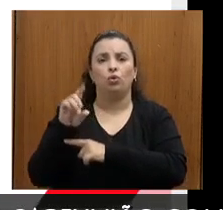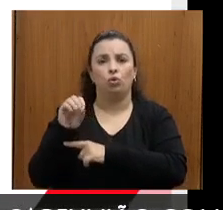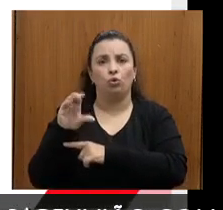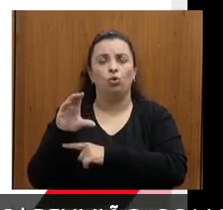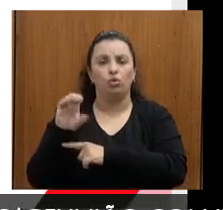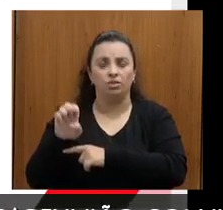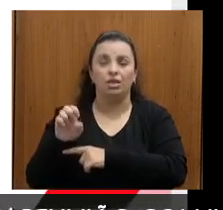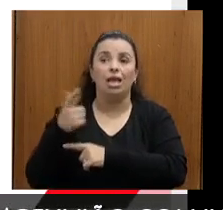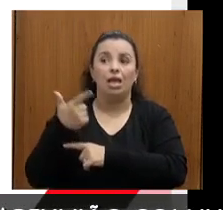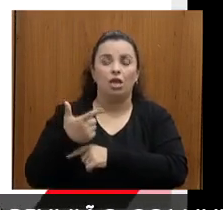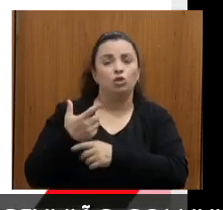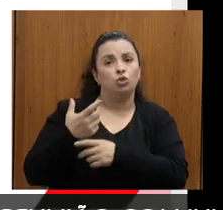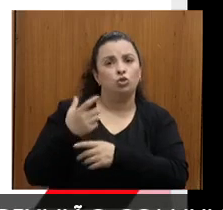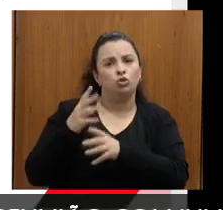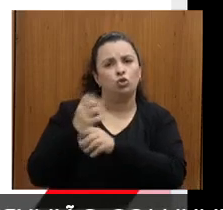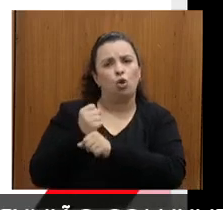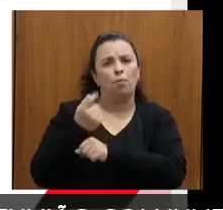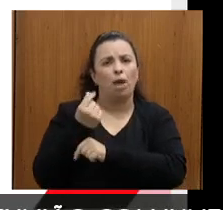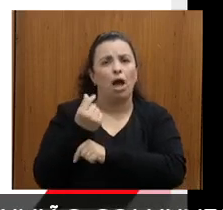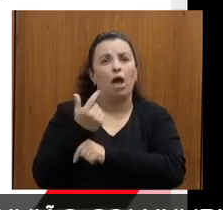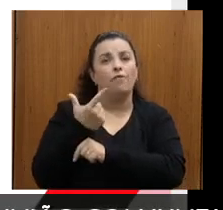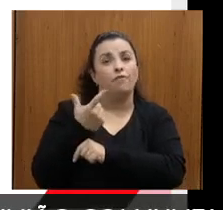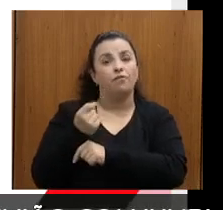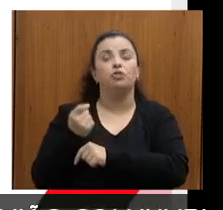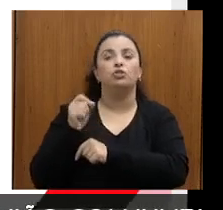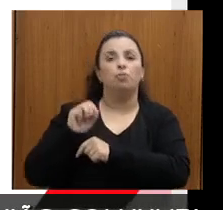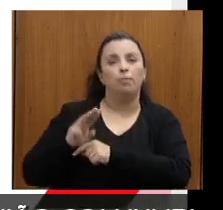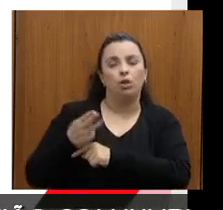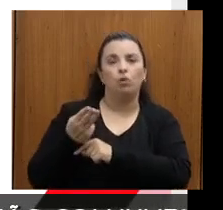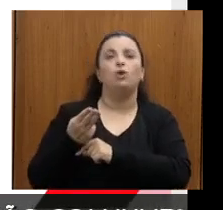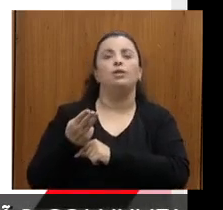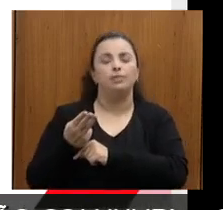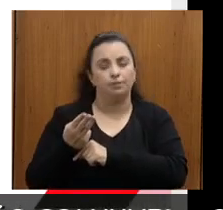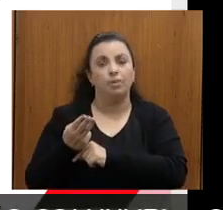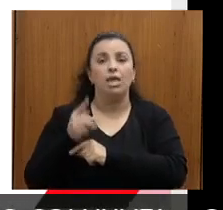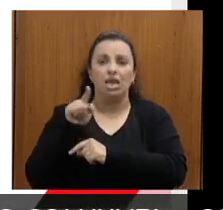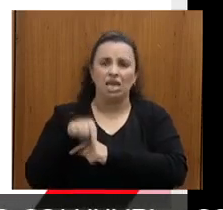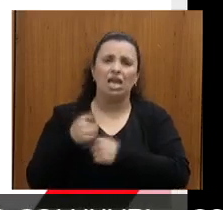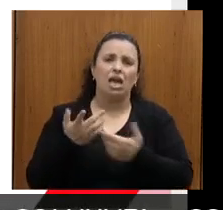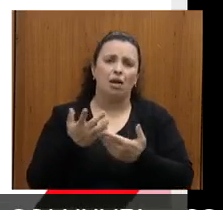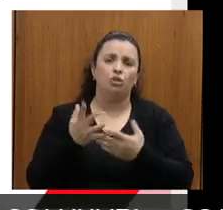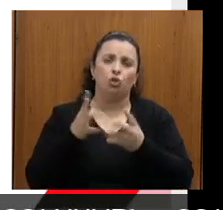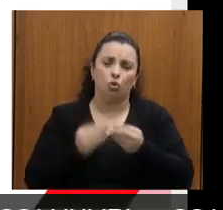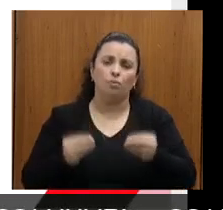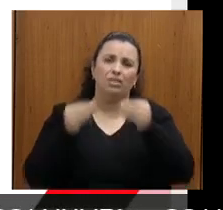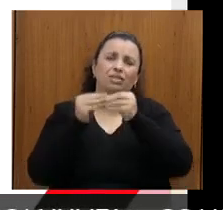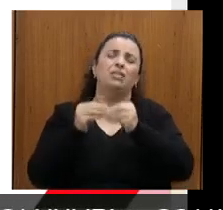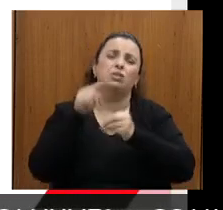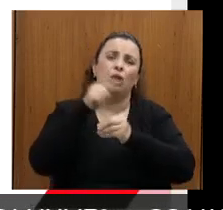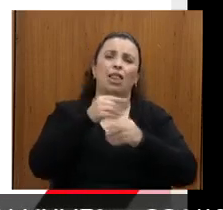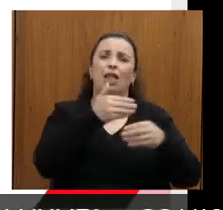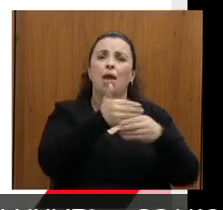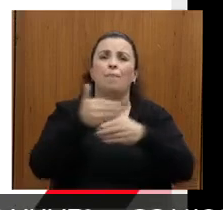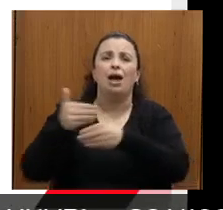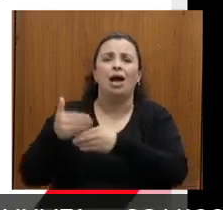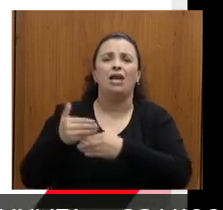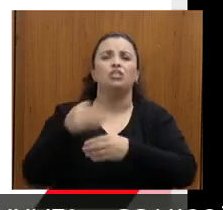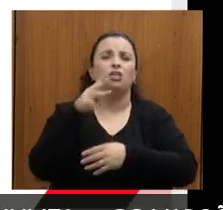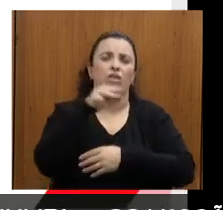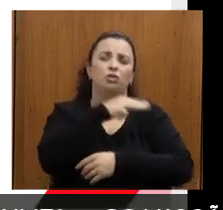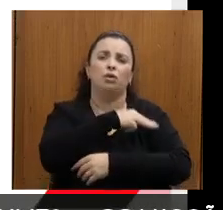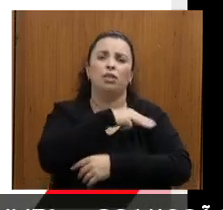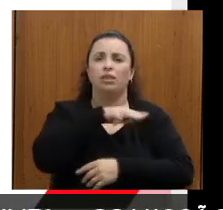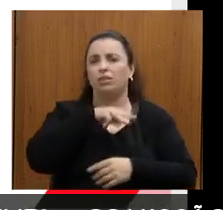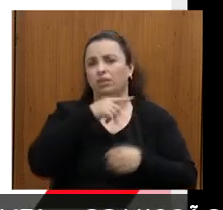compensação dos impactos do rompimento da barragem de Fundão em Mariana, e elaboração em conjunto com a Fundação João Pinheiro